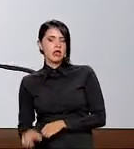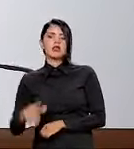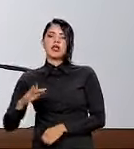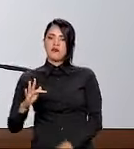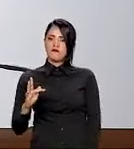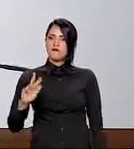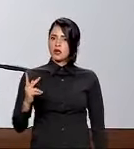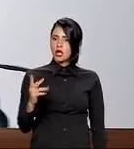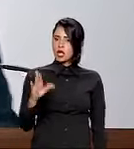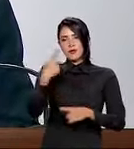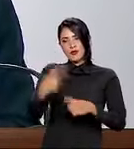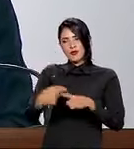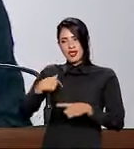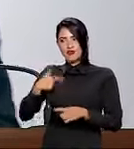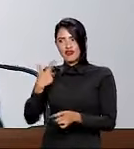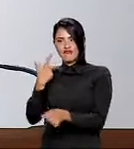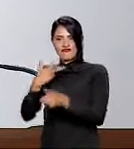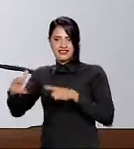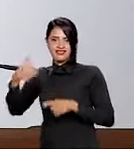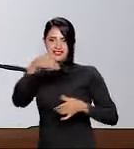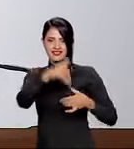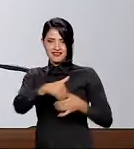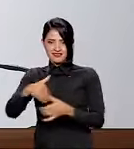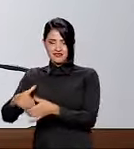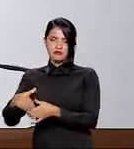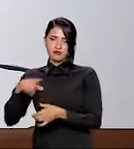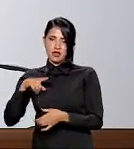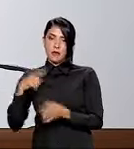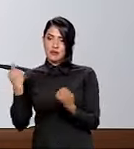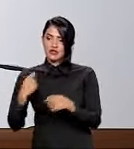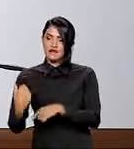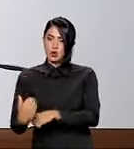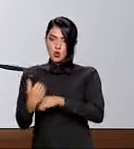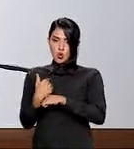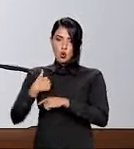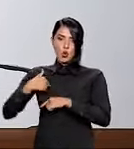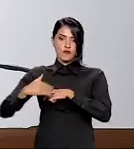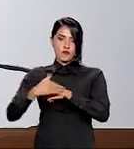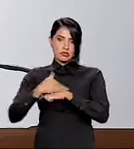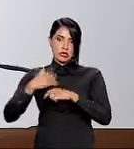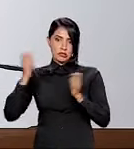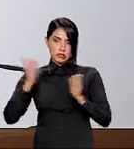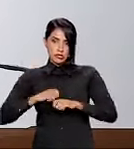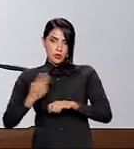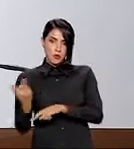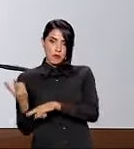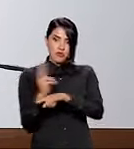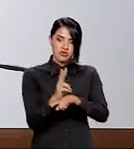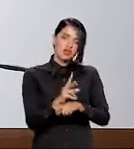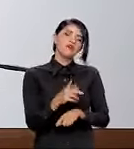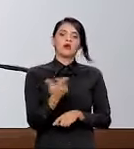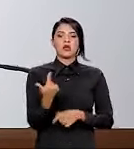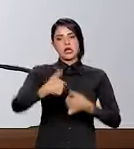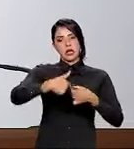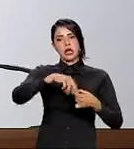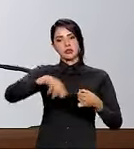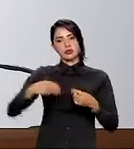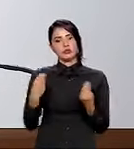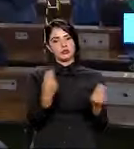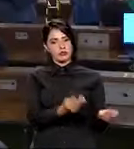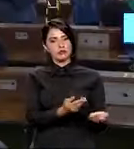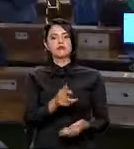e democrática, e que teria que falar comigo para ver se eu emprestava gasolina para a Venezuela.